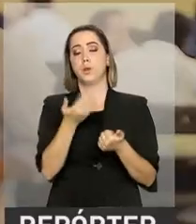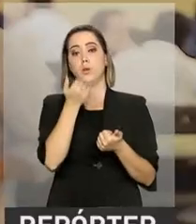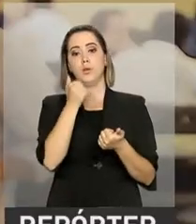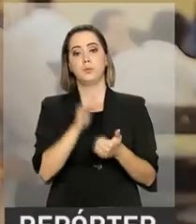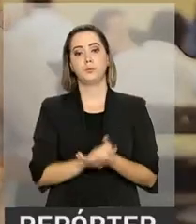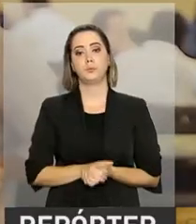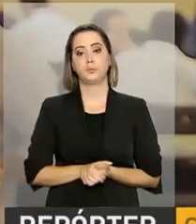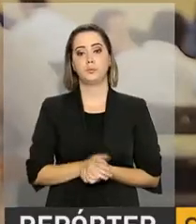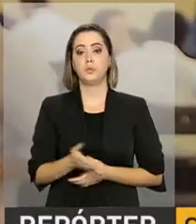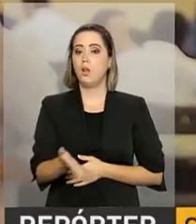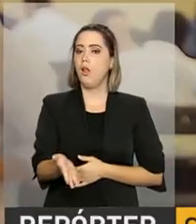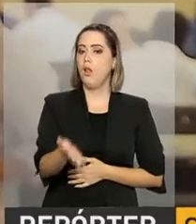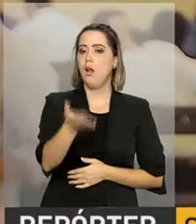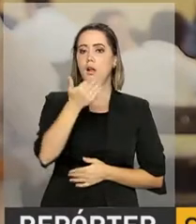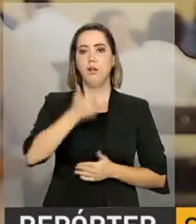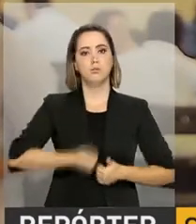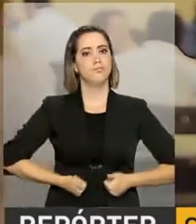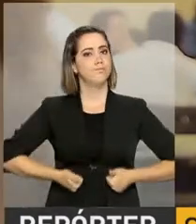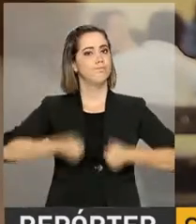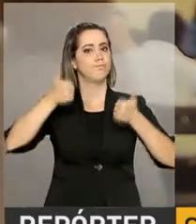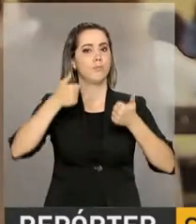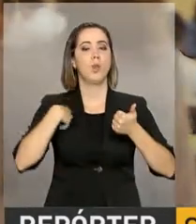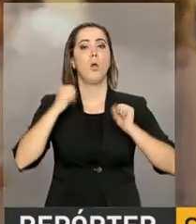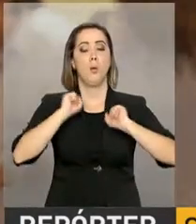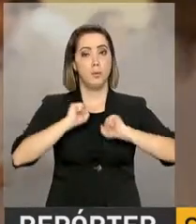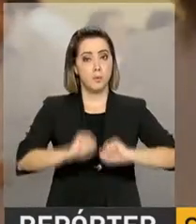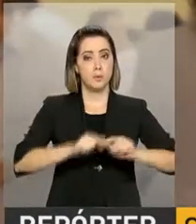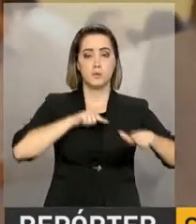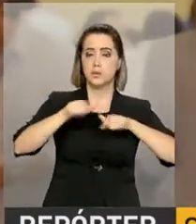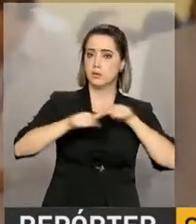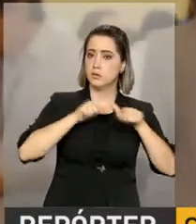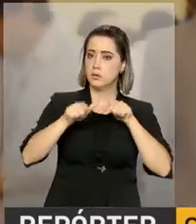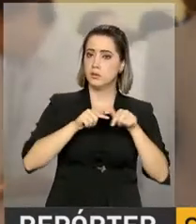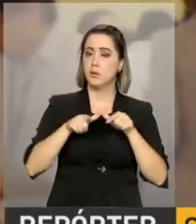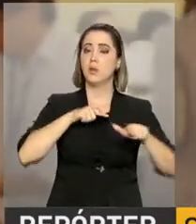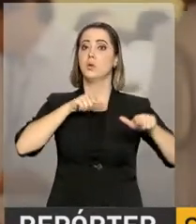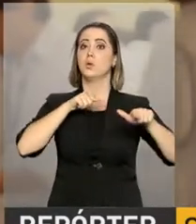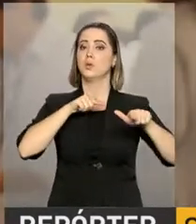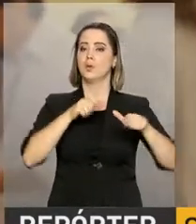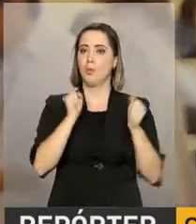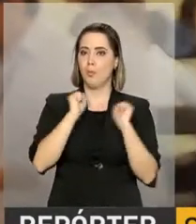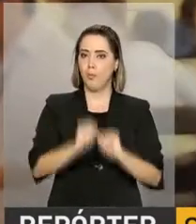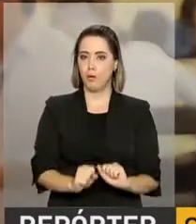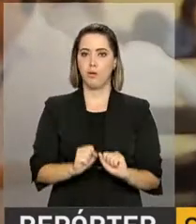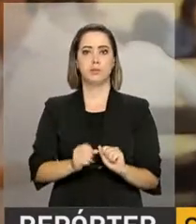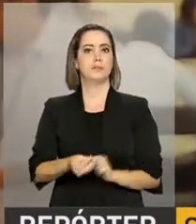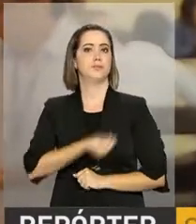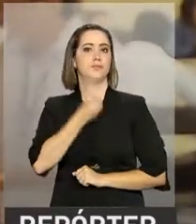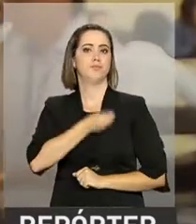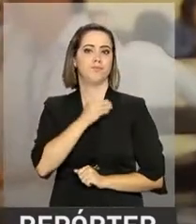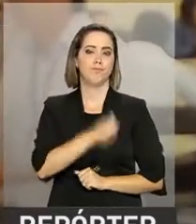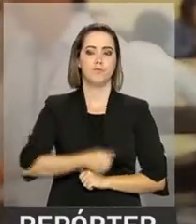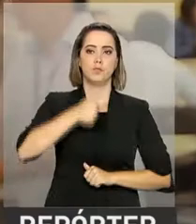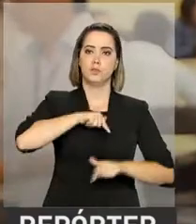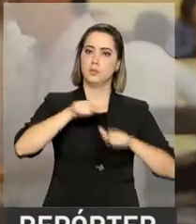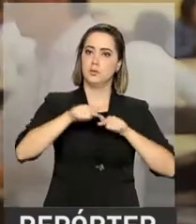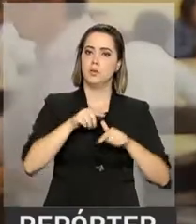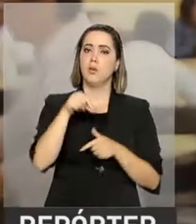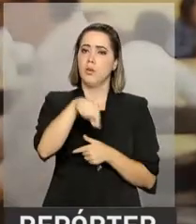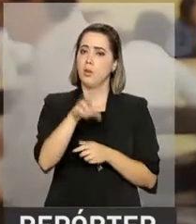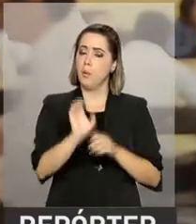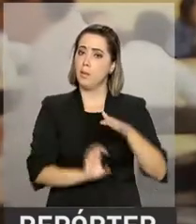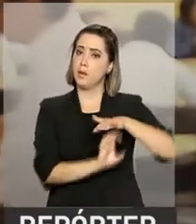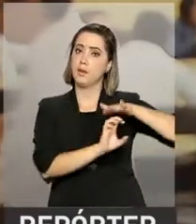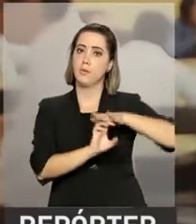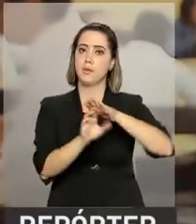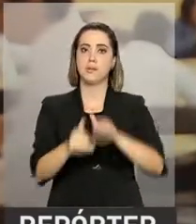Uma alimentação saudável e adequada possibilita que o trabalhador exerça suas funções de forma mais efetiva. Para a empresa, ele acaba